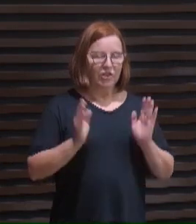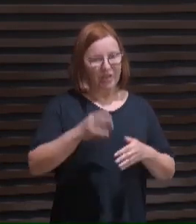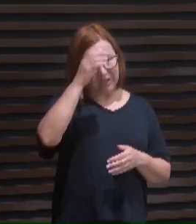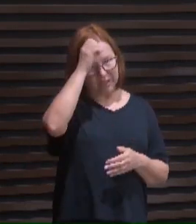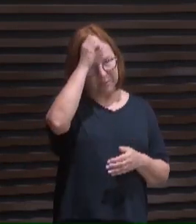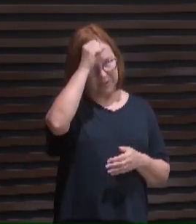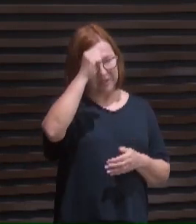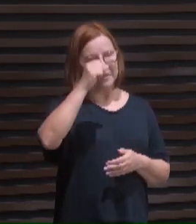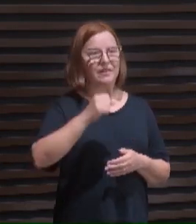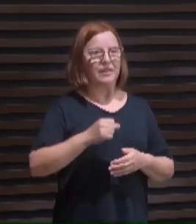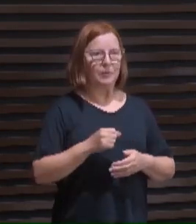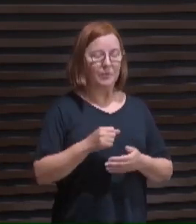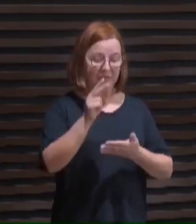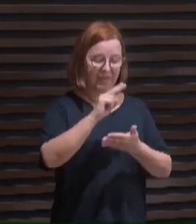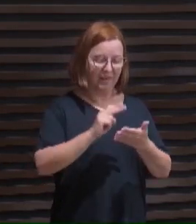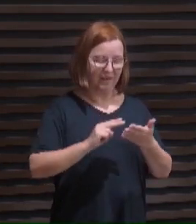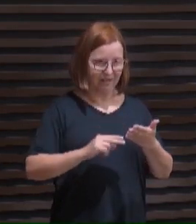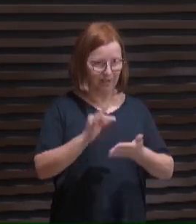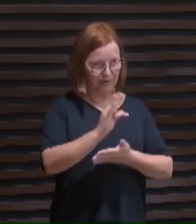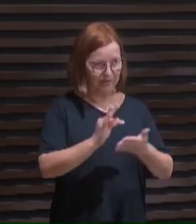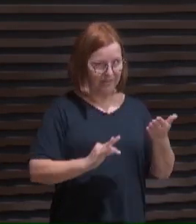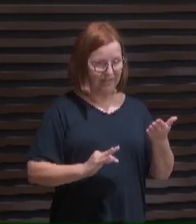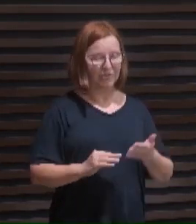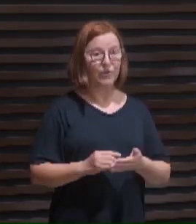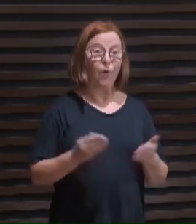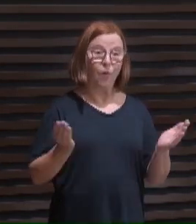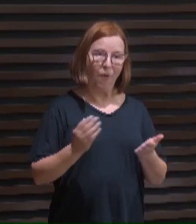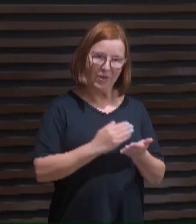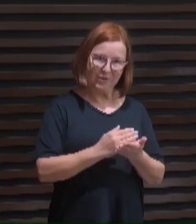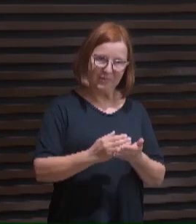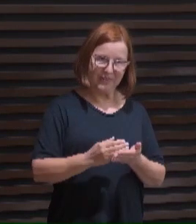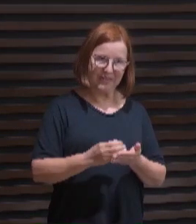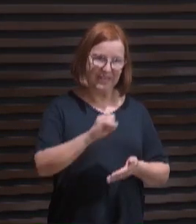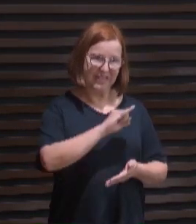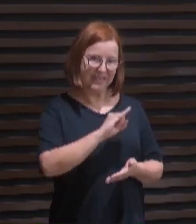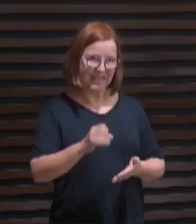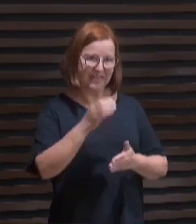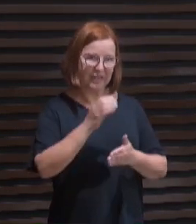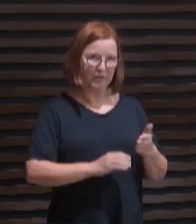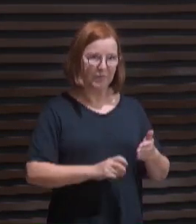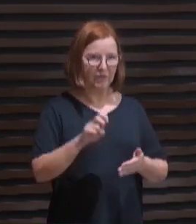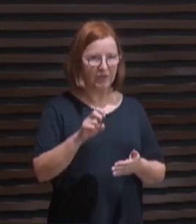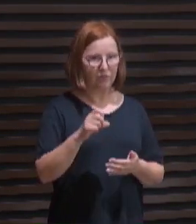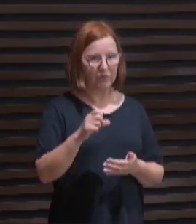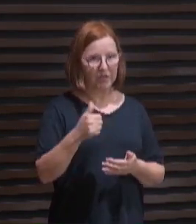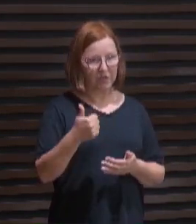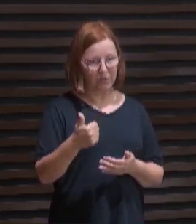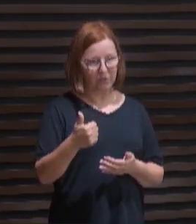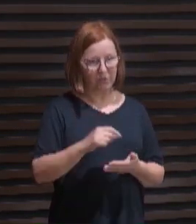vamos continuar olhando alguns outros. Vamos começar hoje com Isaías 51,